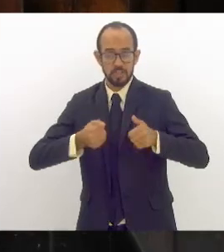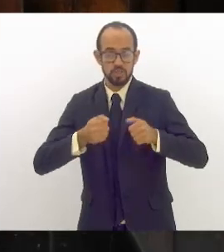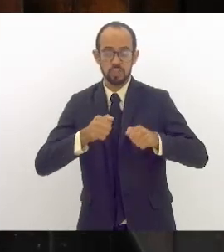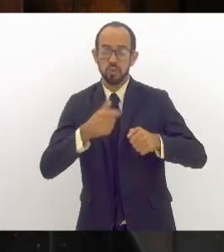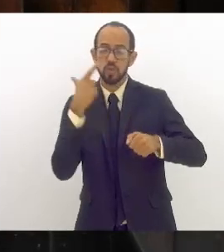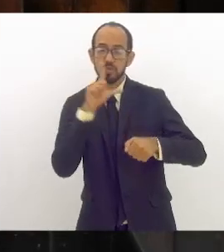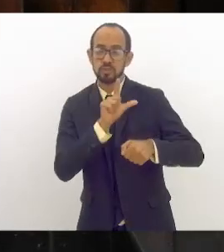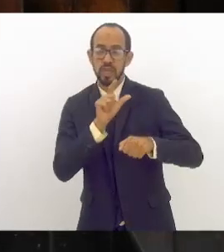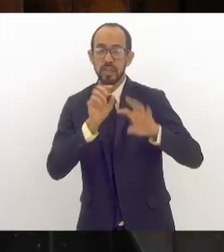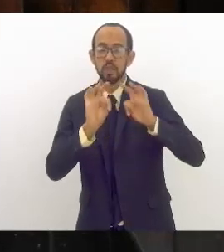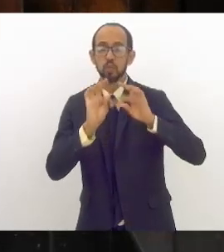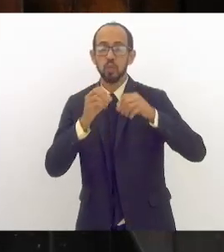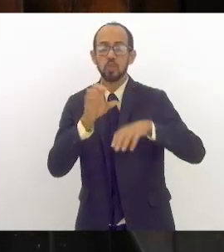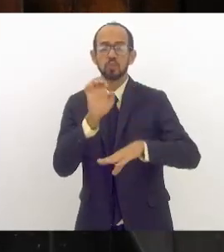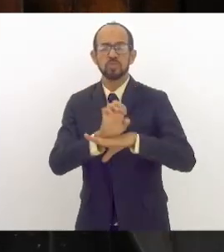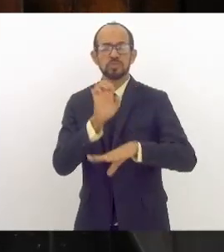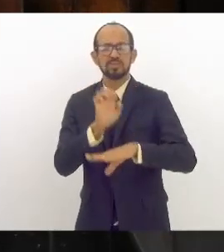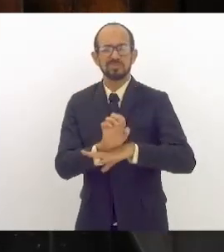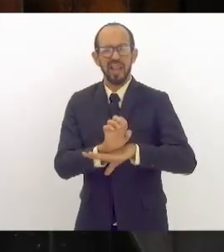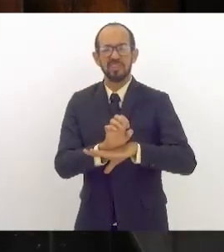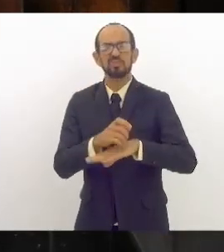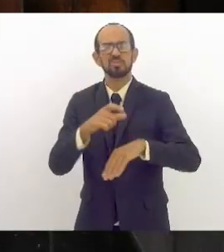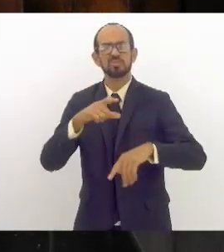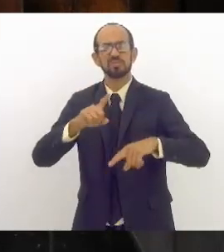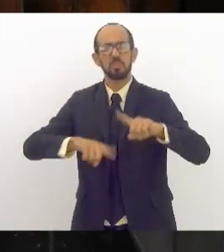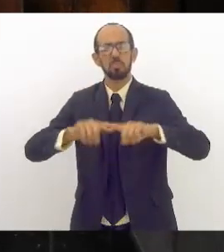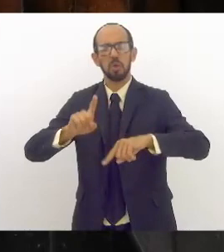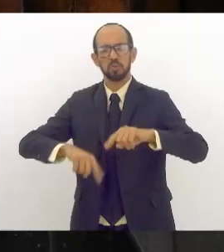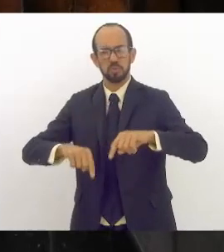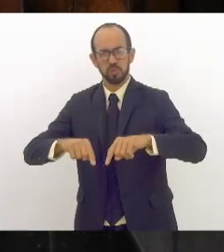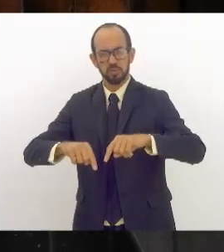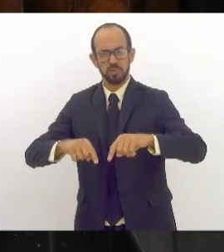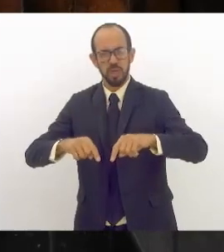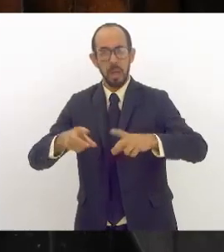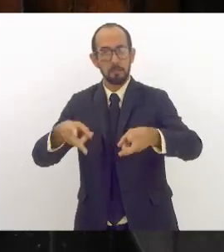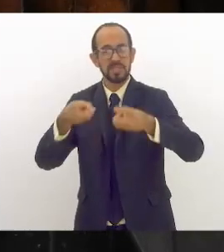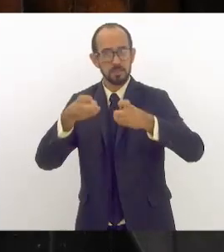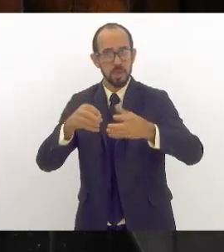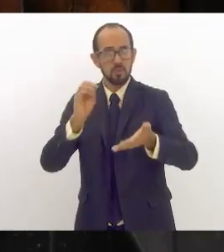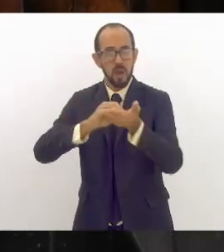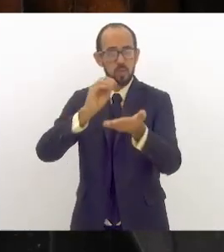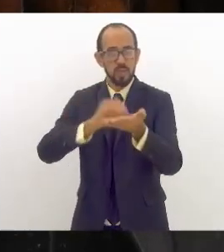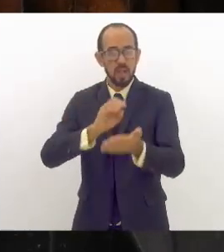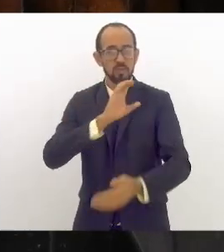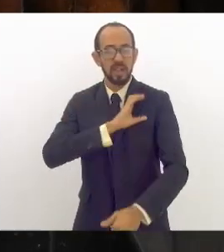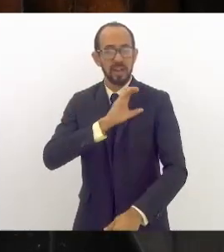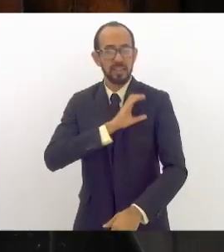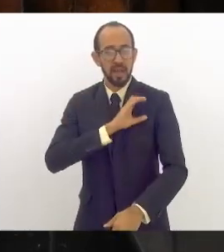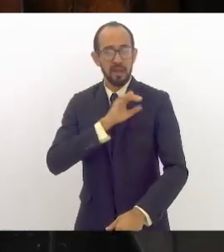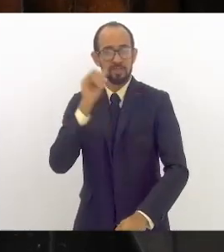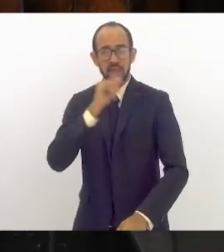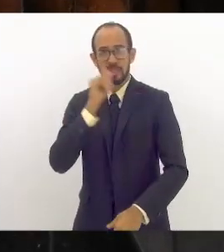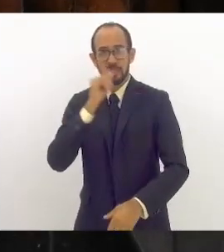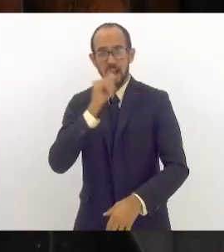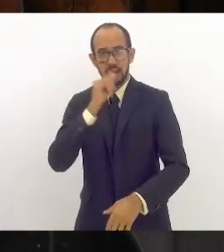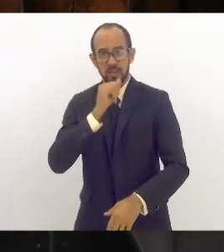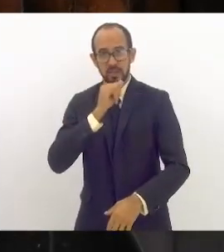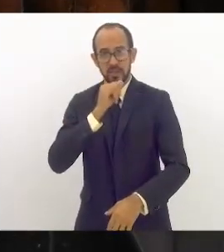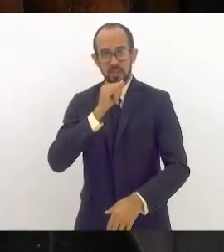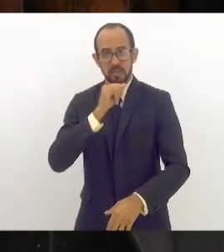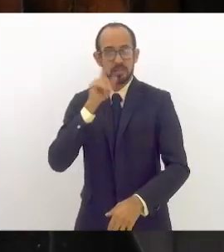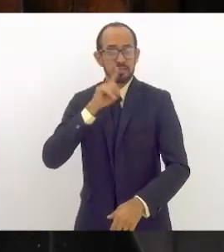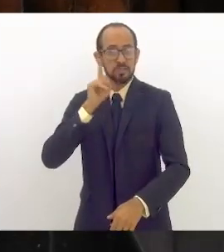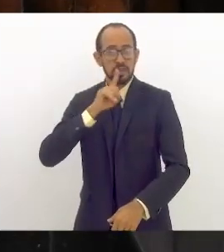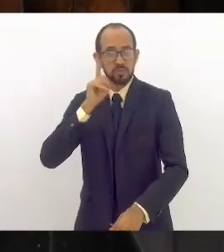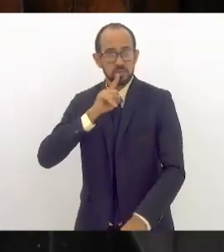nada a gente viu faltar no Canadá a gente viu faltar na Itália a gente viu falta nos